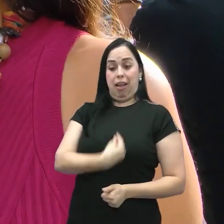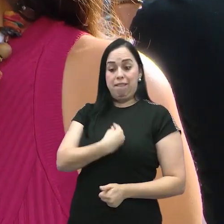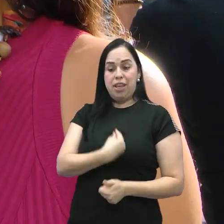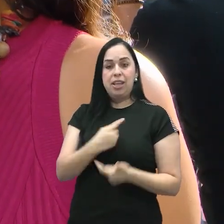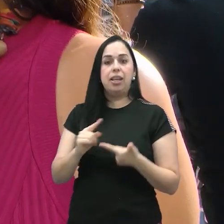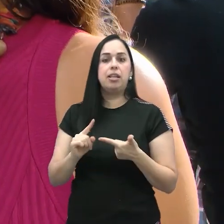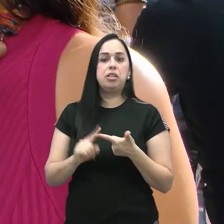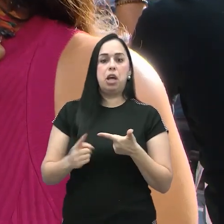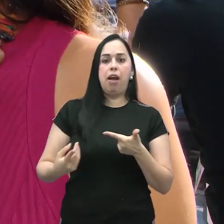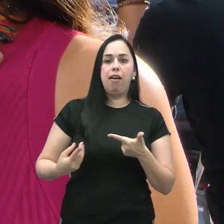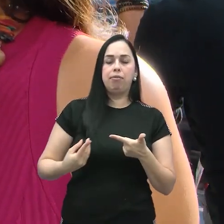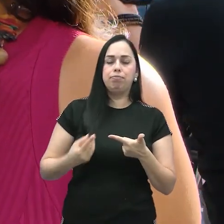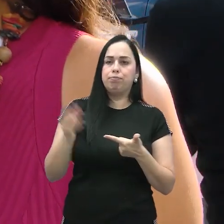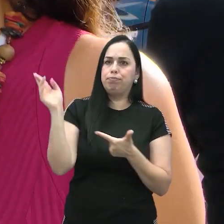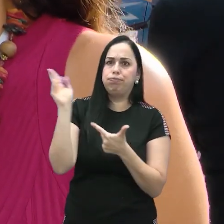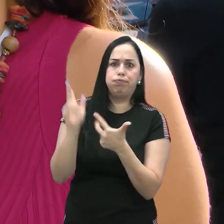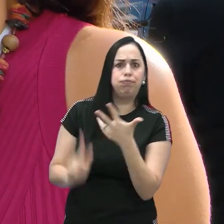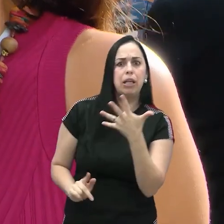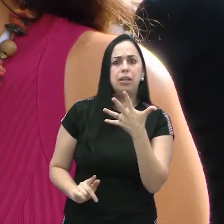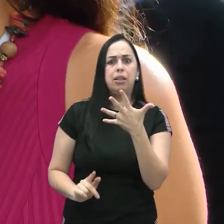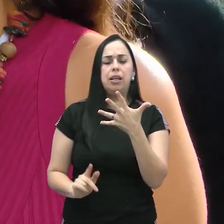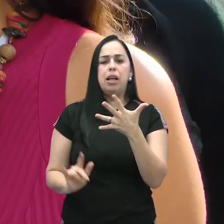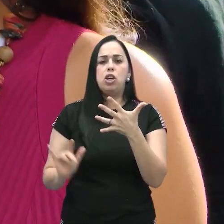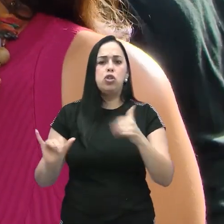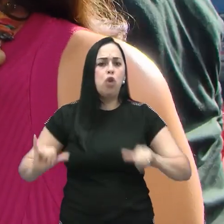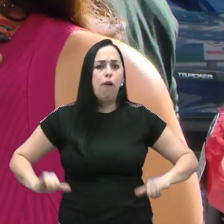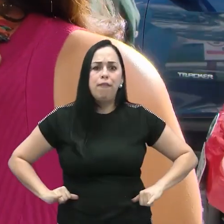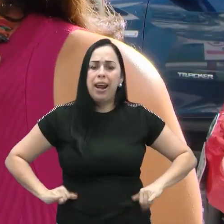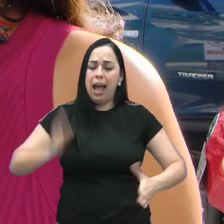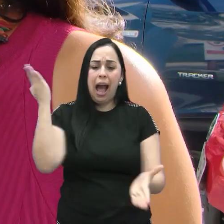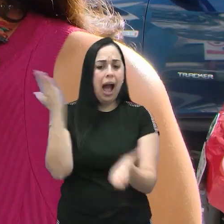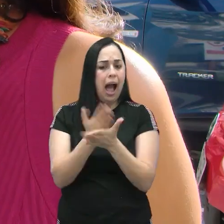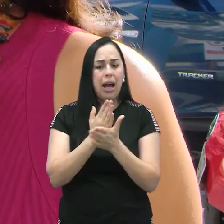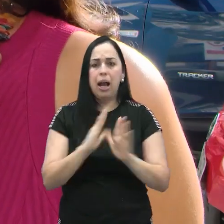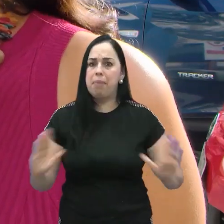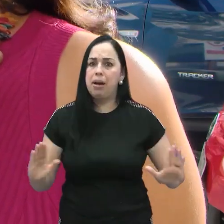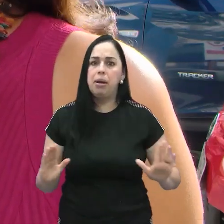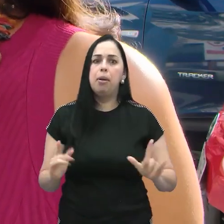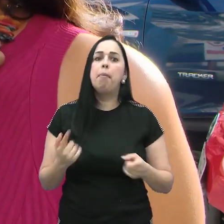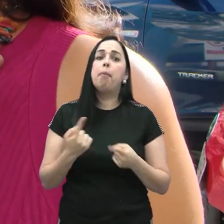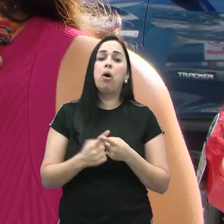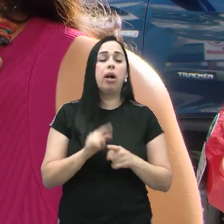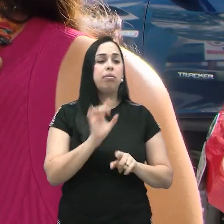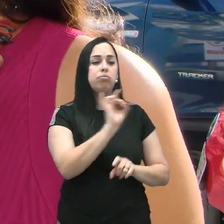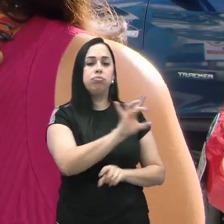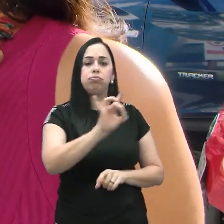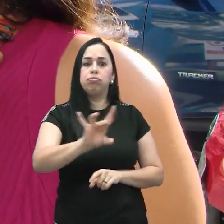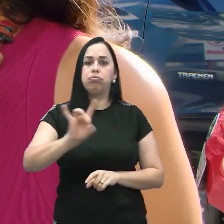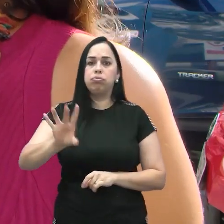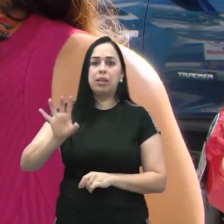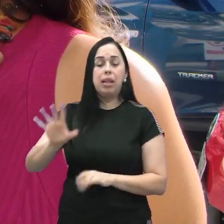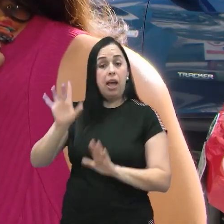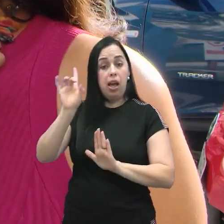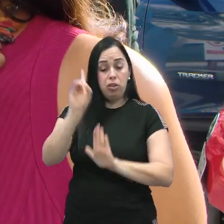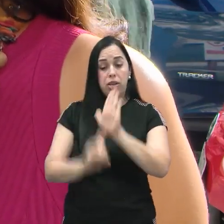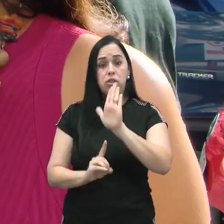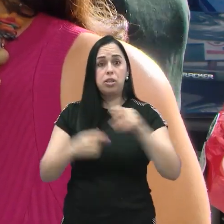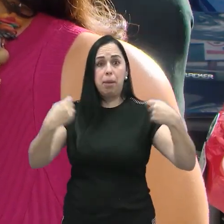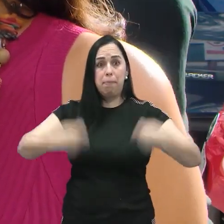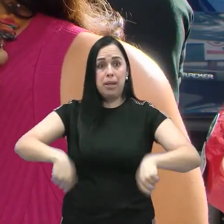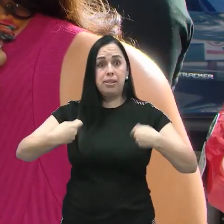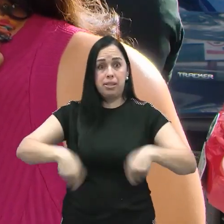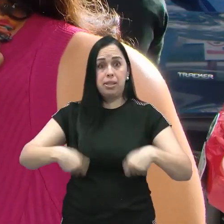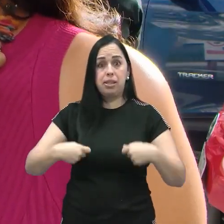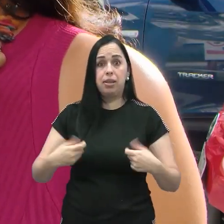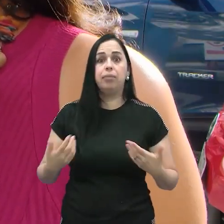nome, direito à existência, a não sofrer nenhum tipo de violência por ser quem se é. São desses direitos que